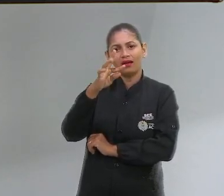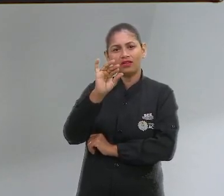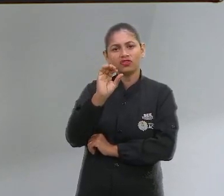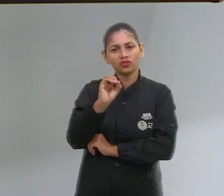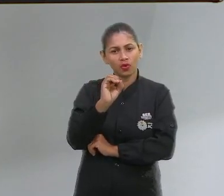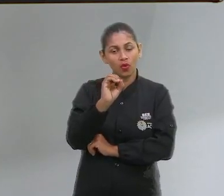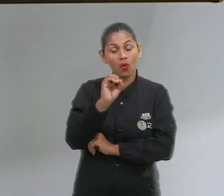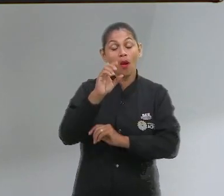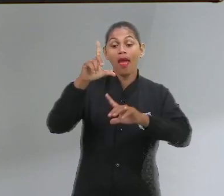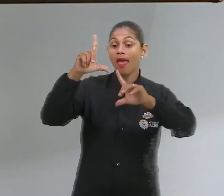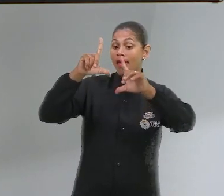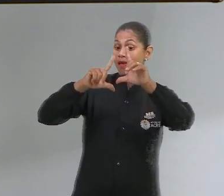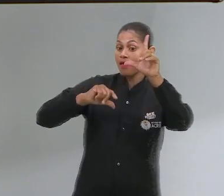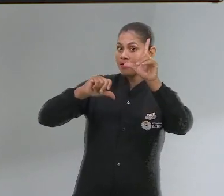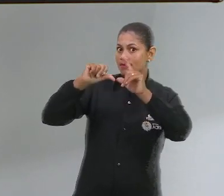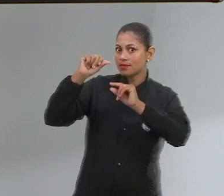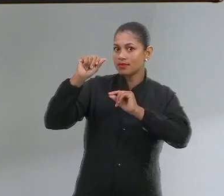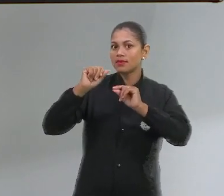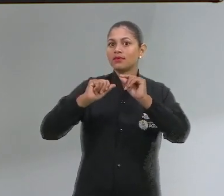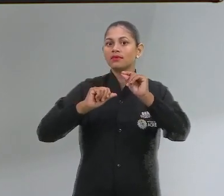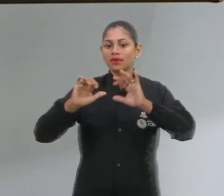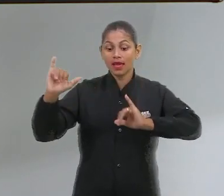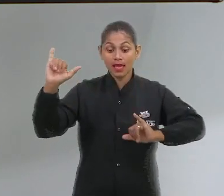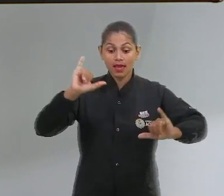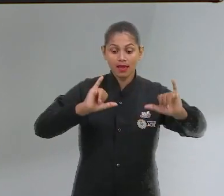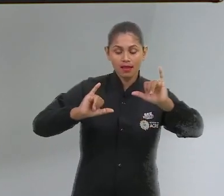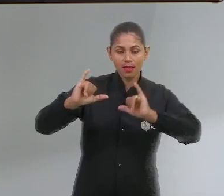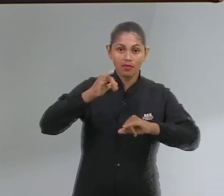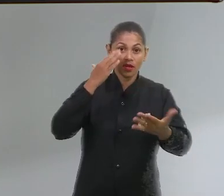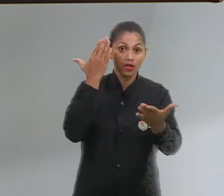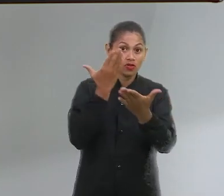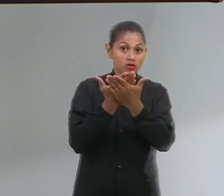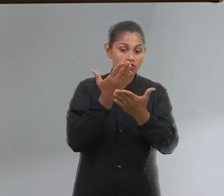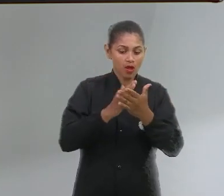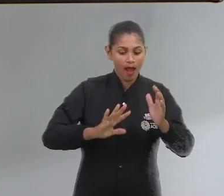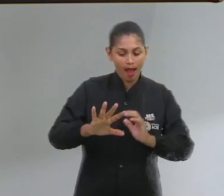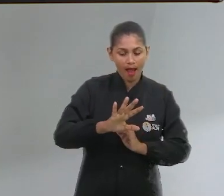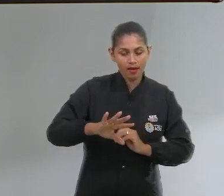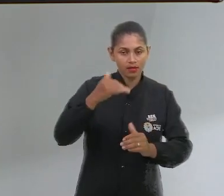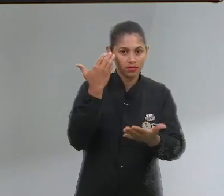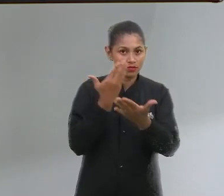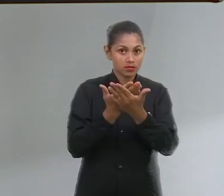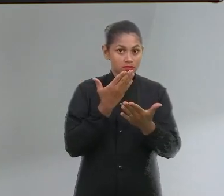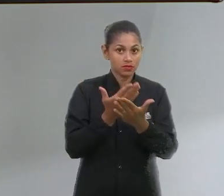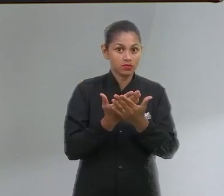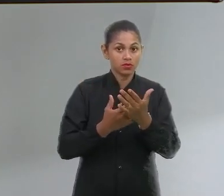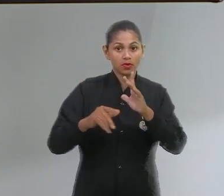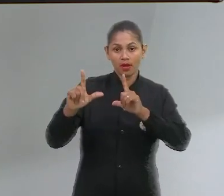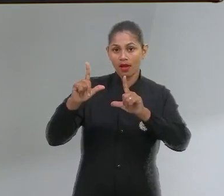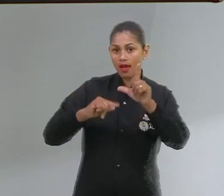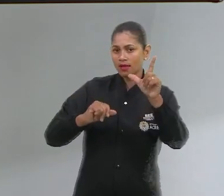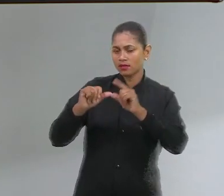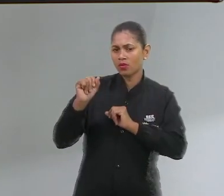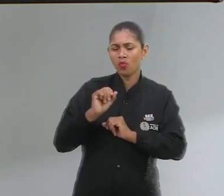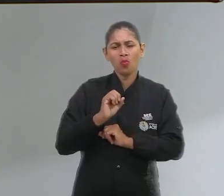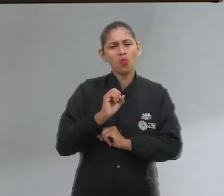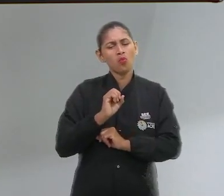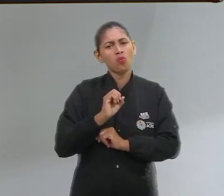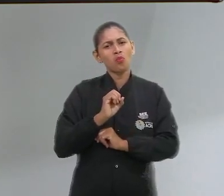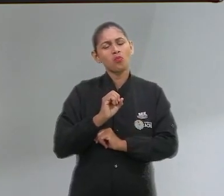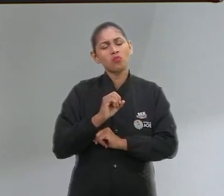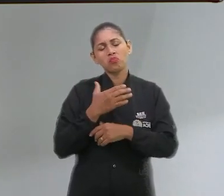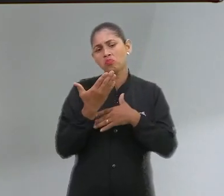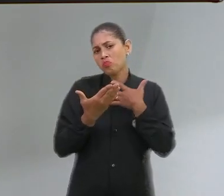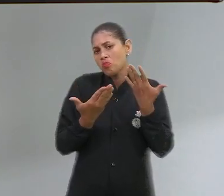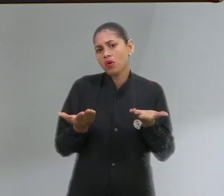química que estuda os astros, ou a química dos astros. Então, basicamente, qual é a química do planeta? Qual é a química